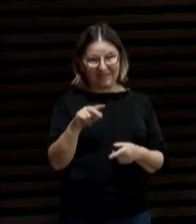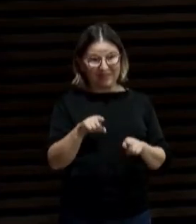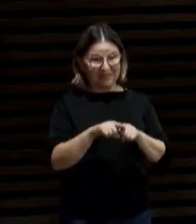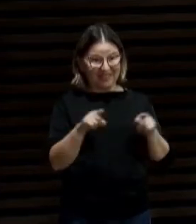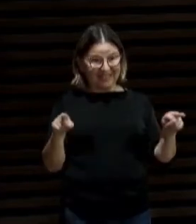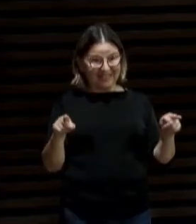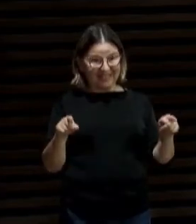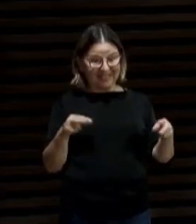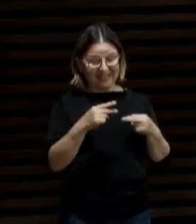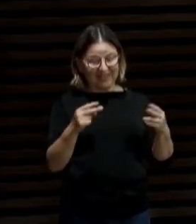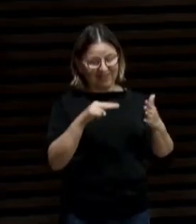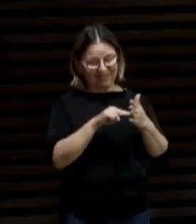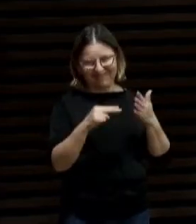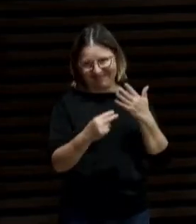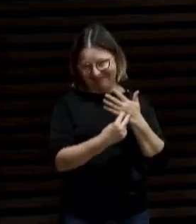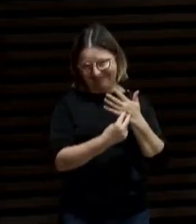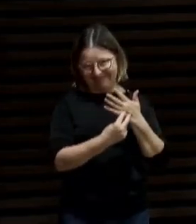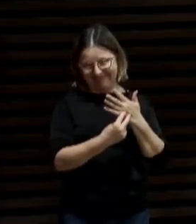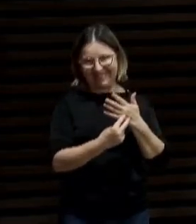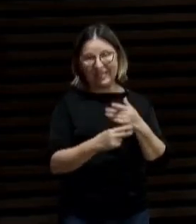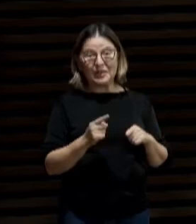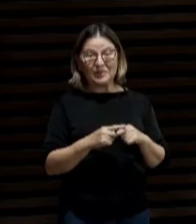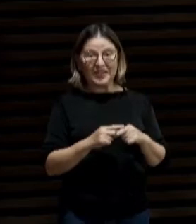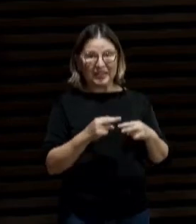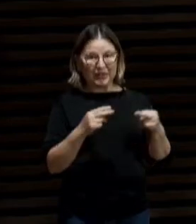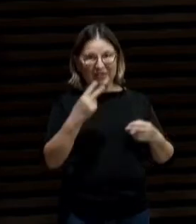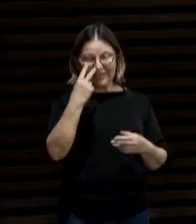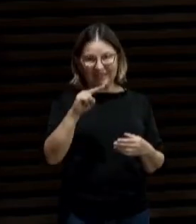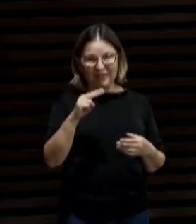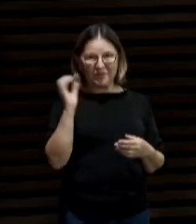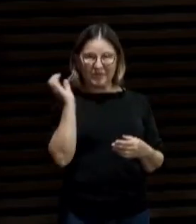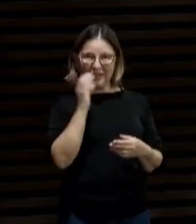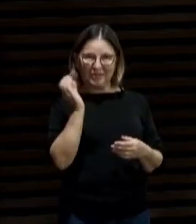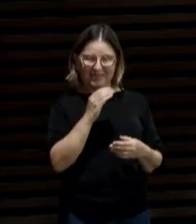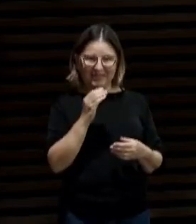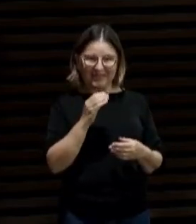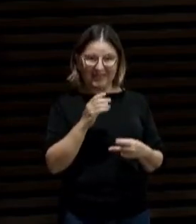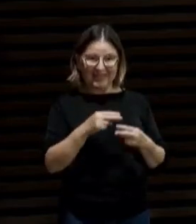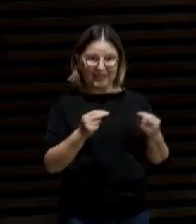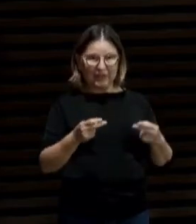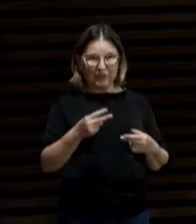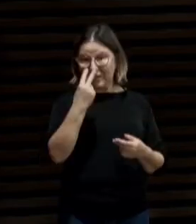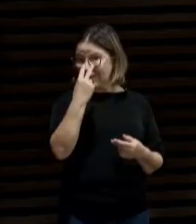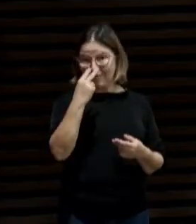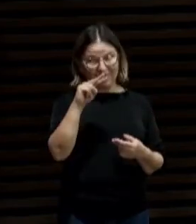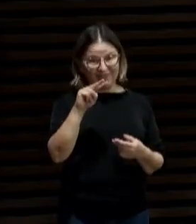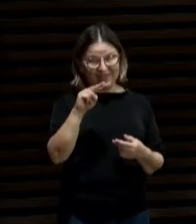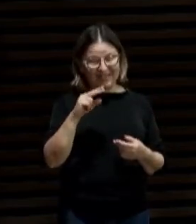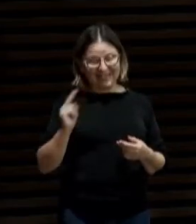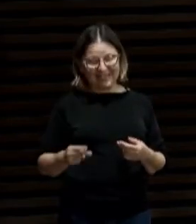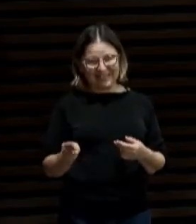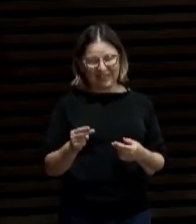mas nas que se não veem. Porque as que se veem são temporais e as que se não veem são eternas. Aqui, nesse versículo,